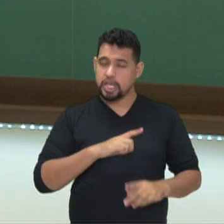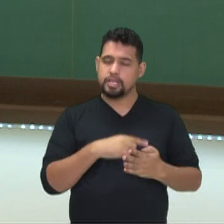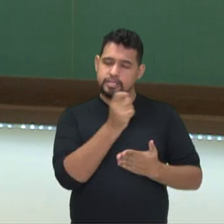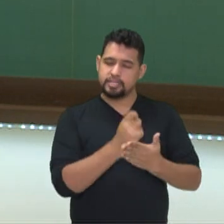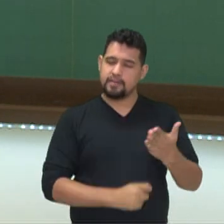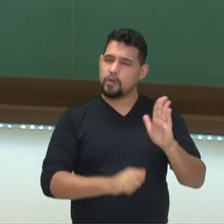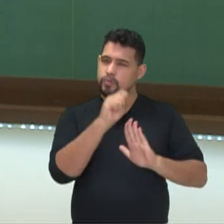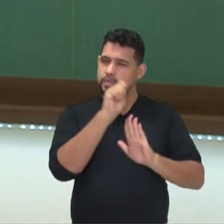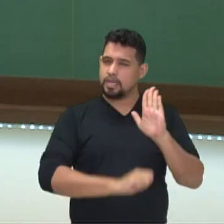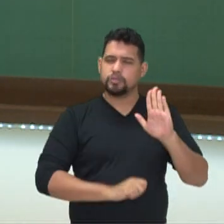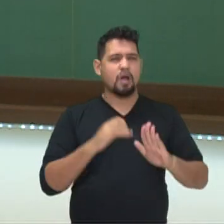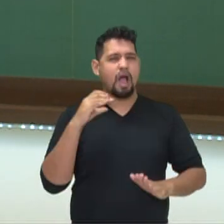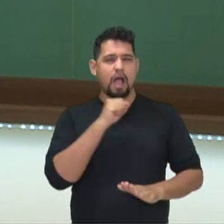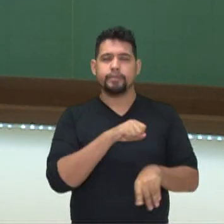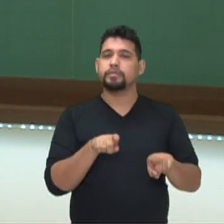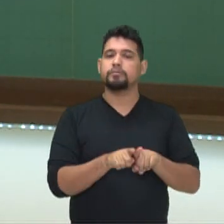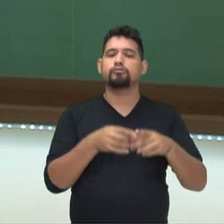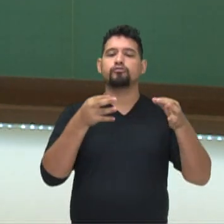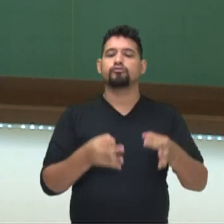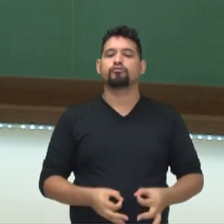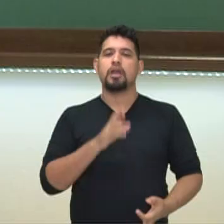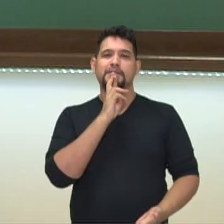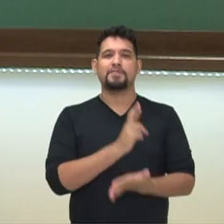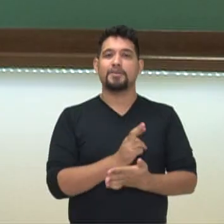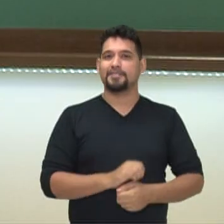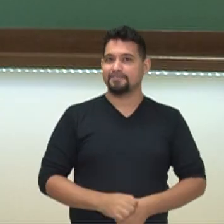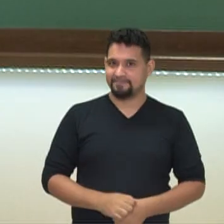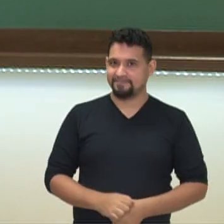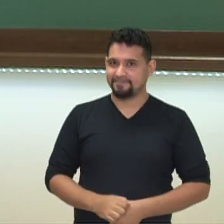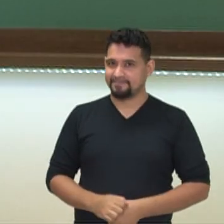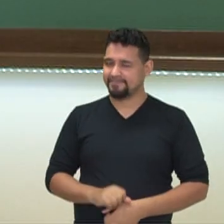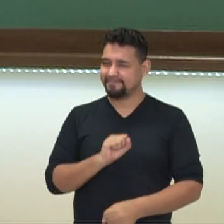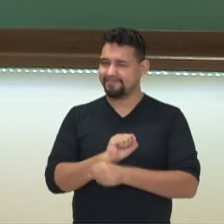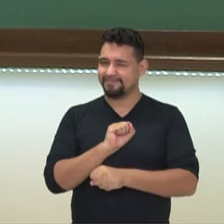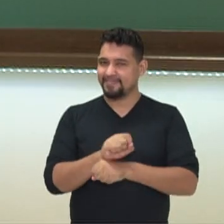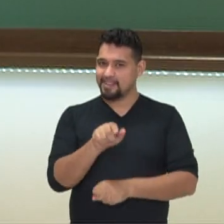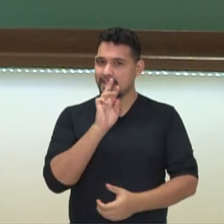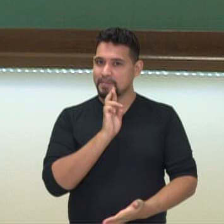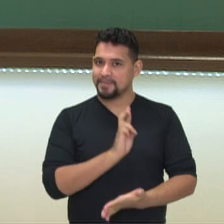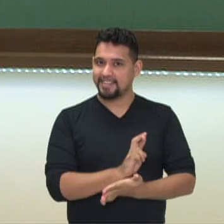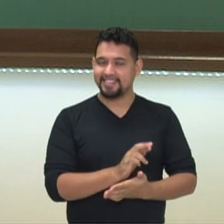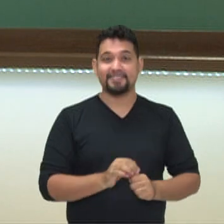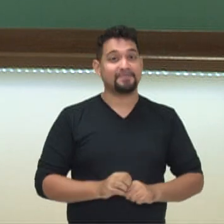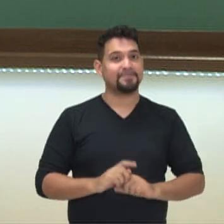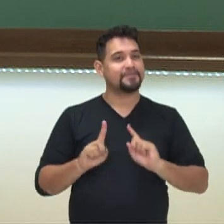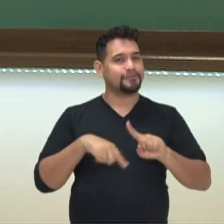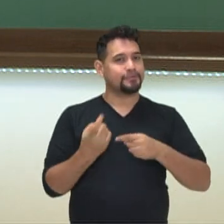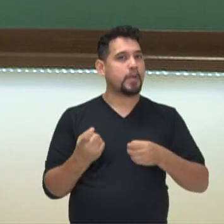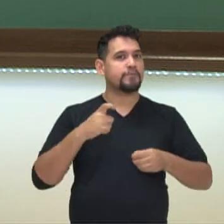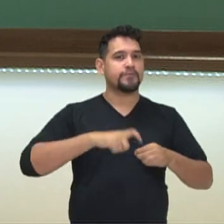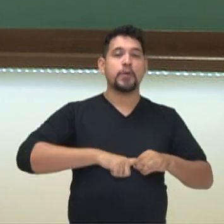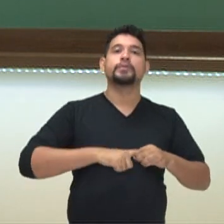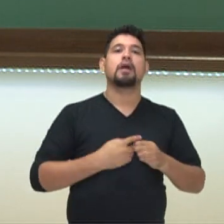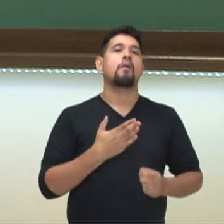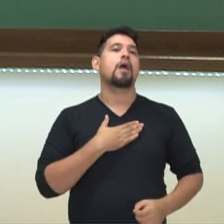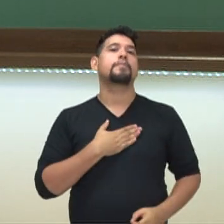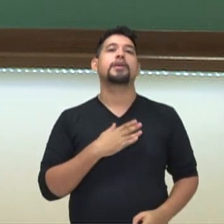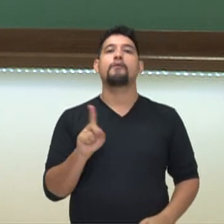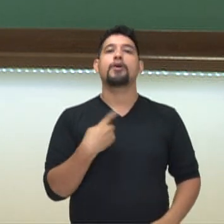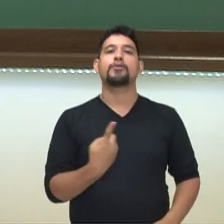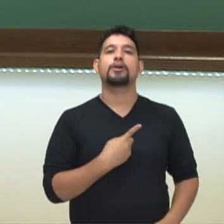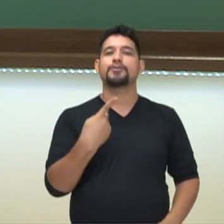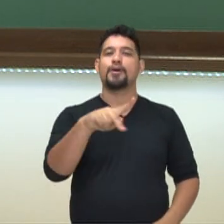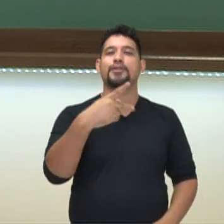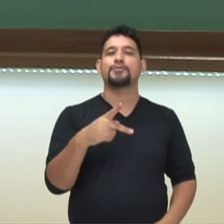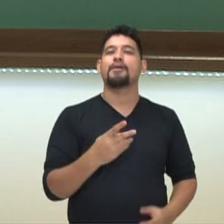menos um parágrafo justificando sua resposta. Vamos dar um tempinho para vocês escreverem e já voltamos com a minha, com a nossa,